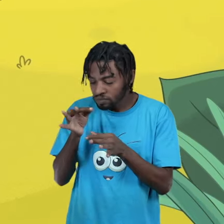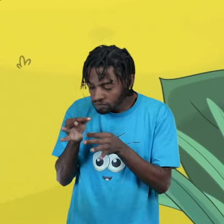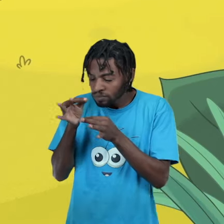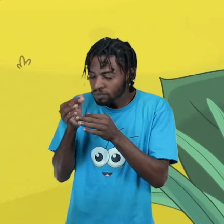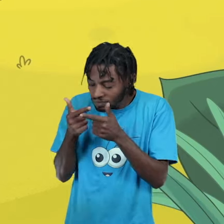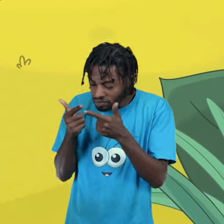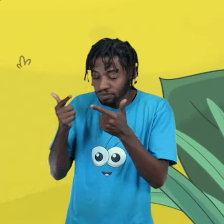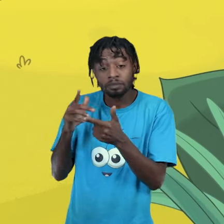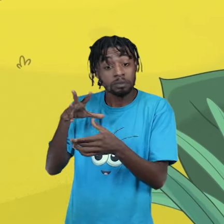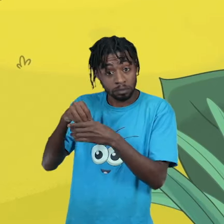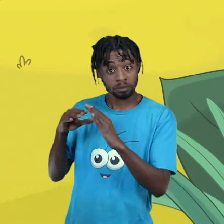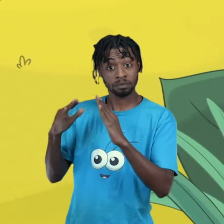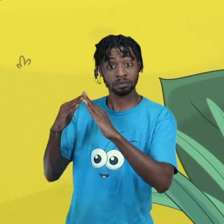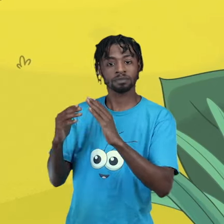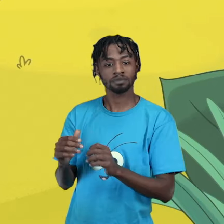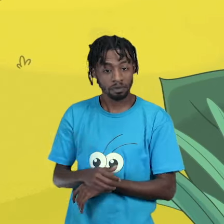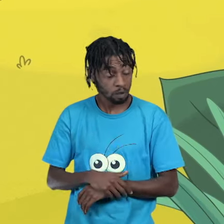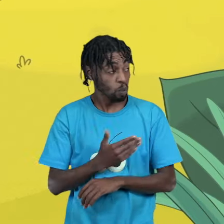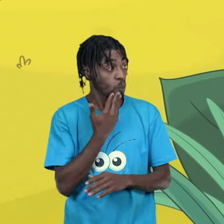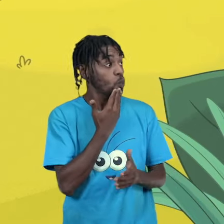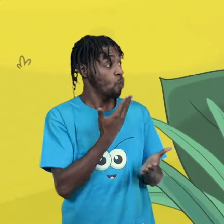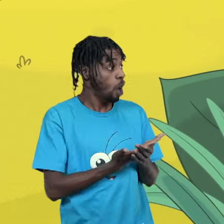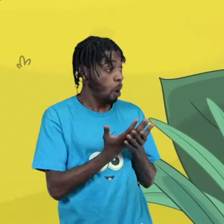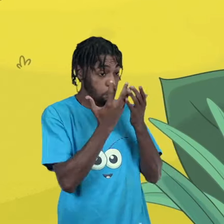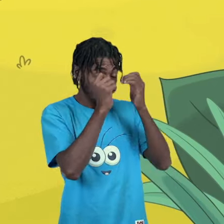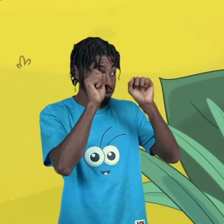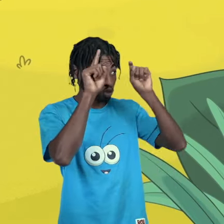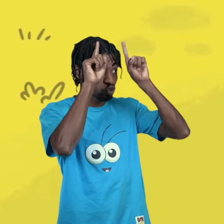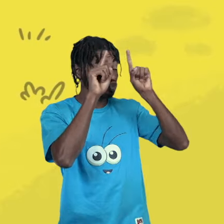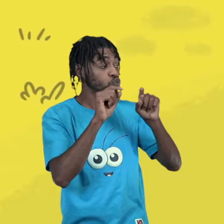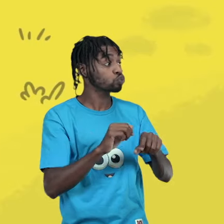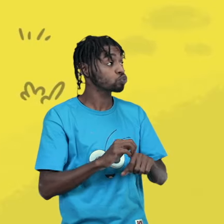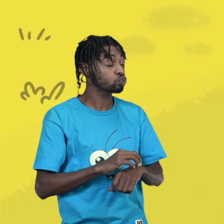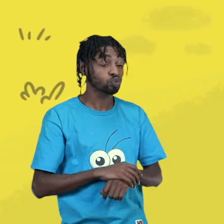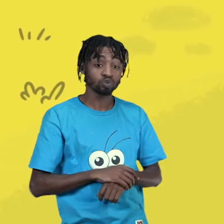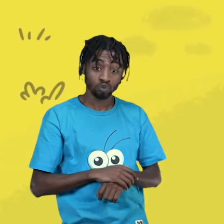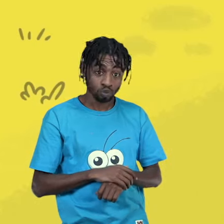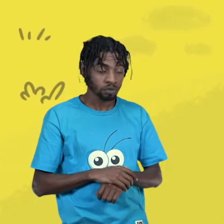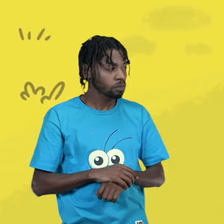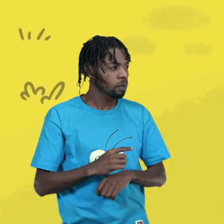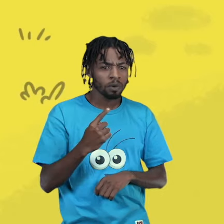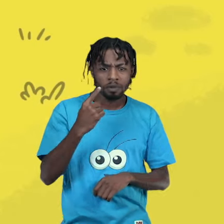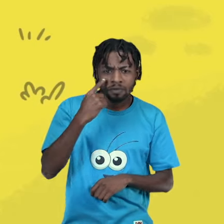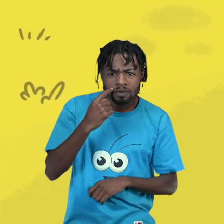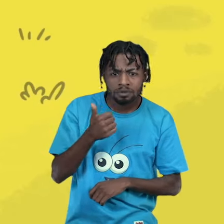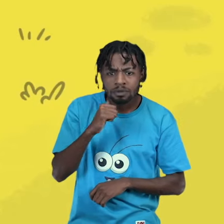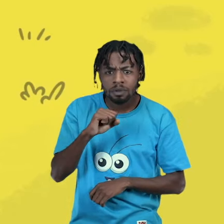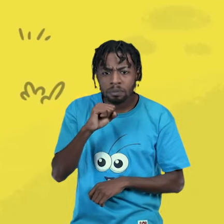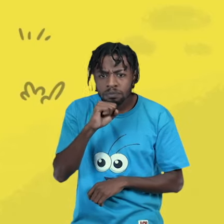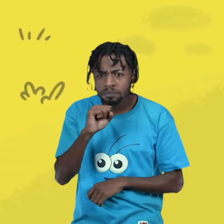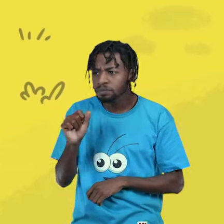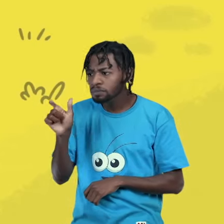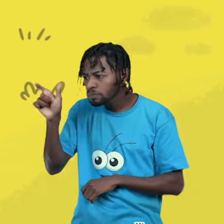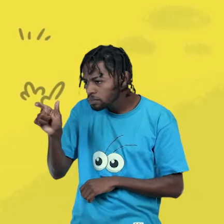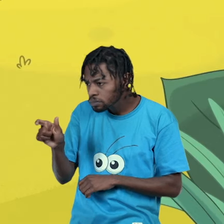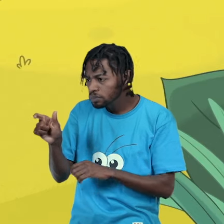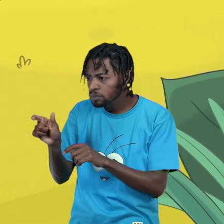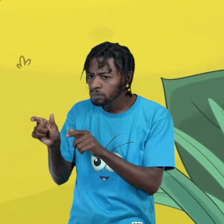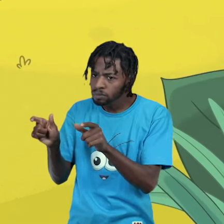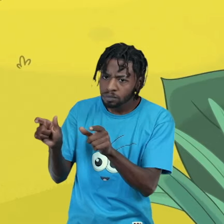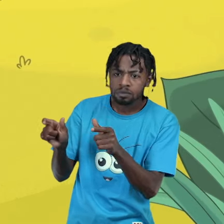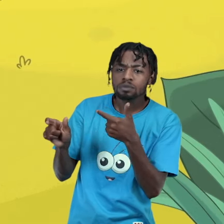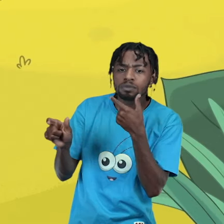dentro da casa Uau, Bob Zoom! E vi quando a mãe do Hugo saiu para colher maçãs